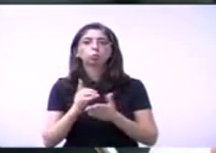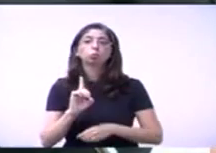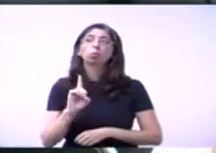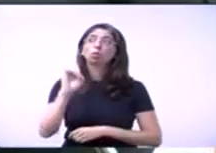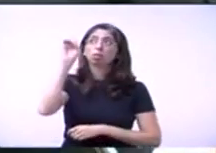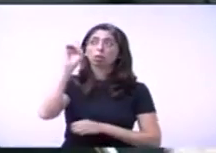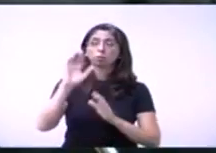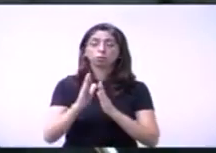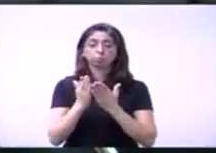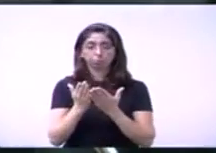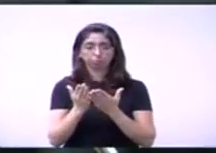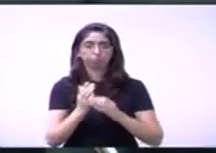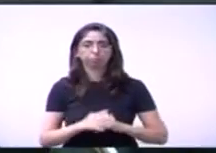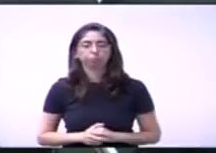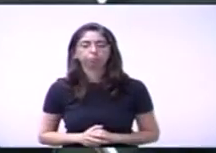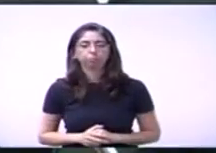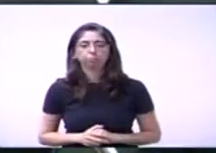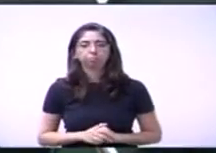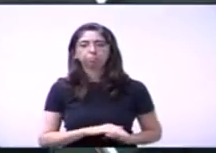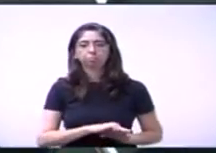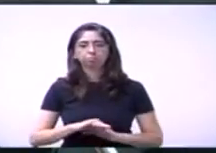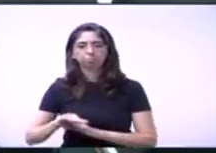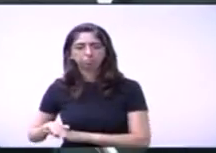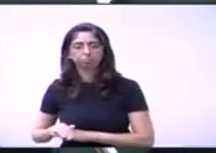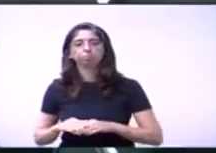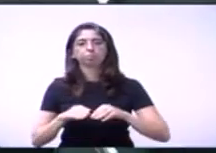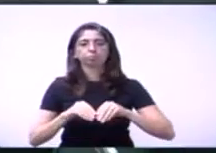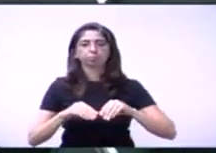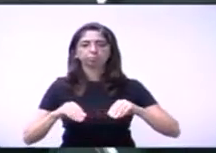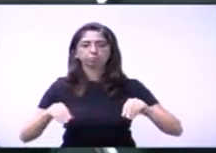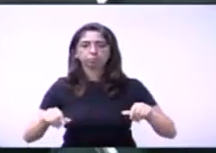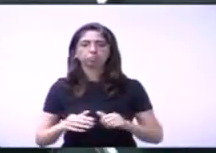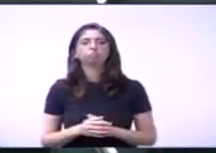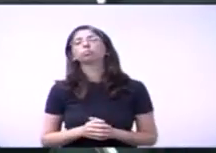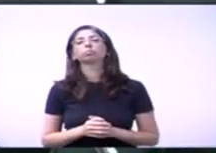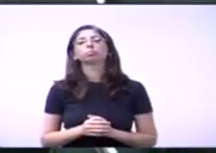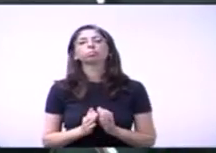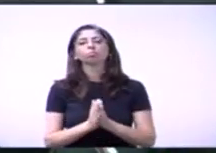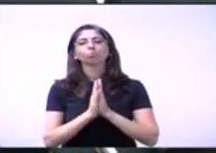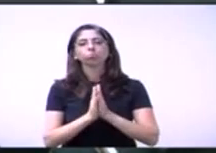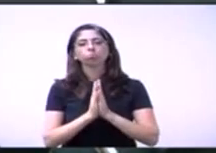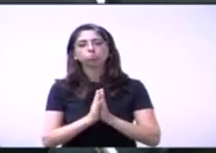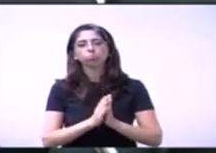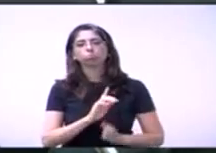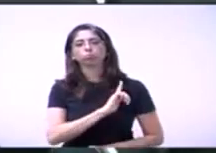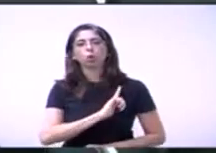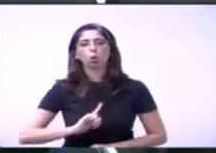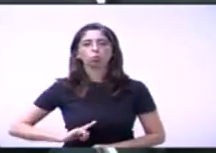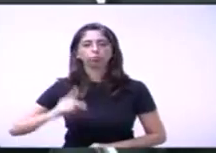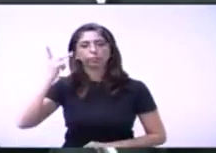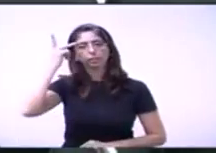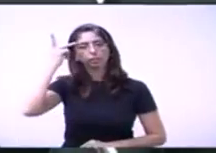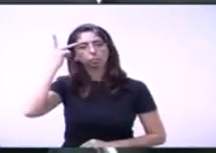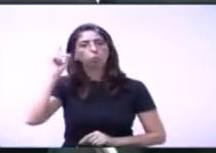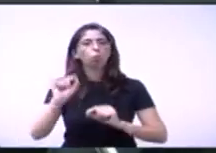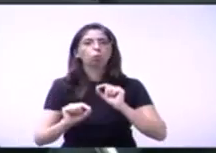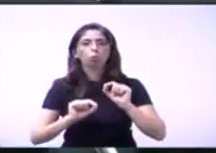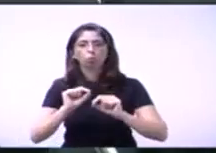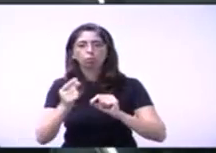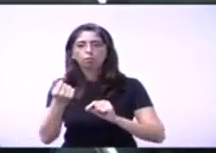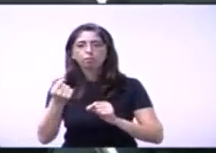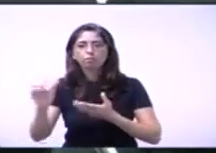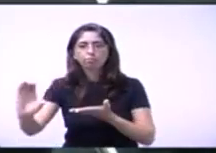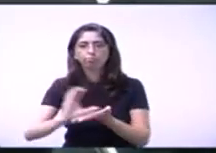17. Do vereador Danilo Barros, de apelo ao governo do Estado de São Paulo para que viabilize